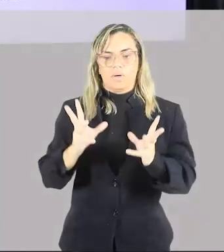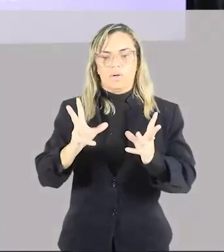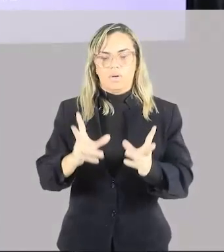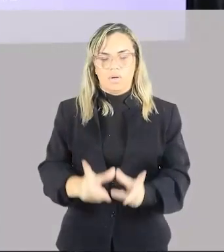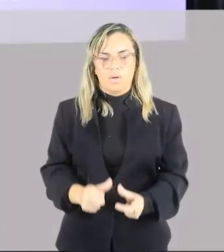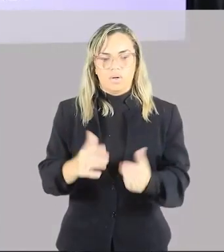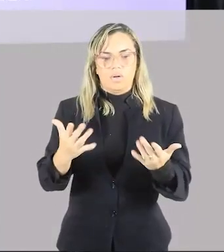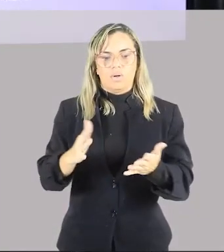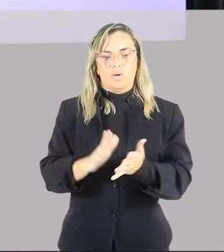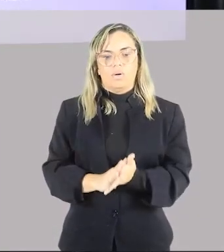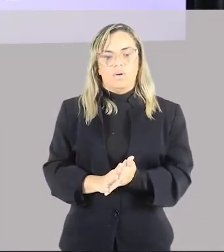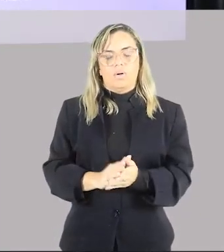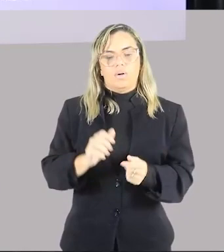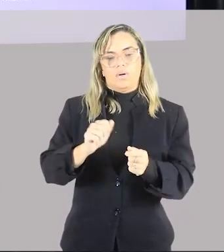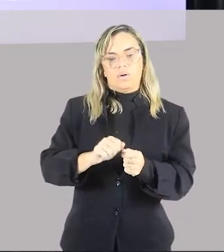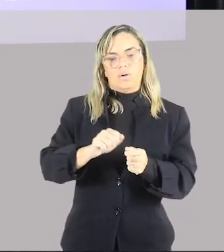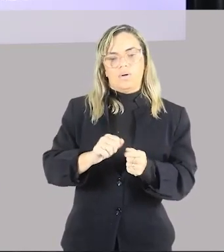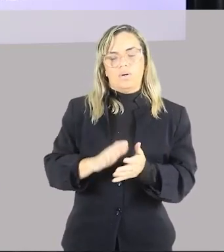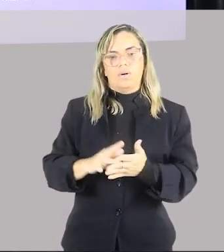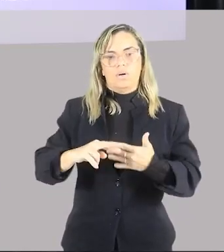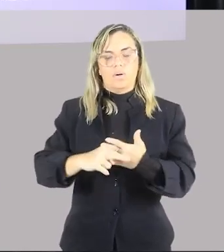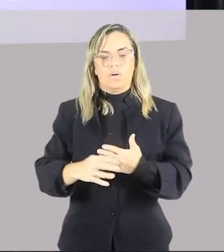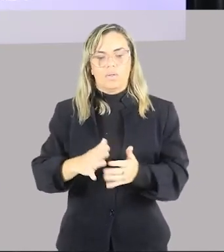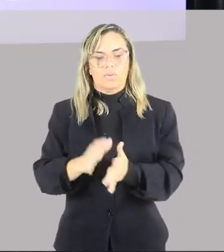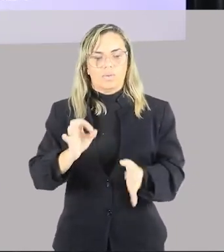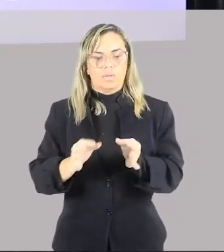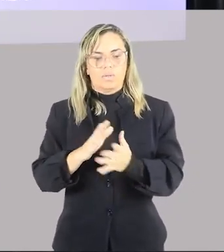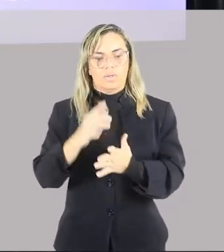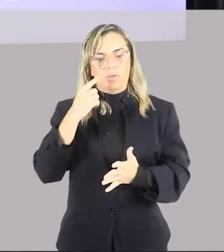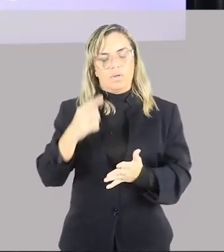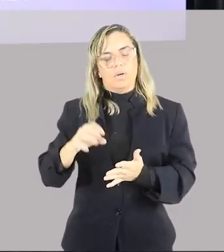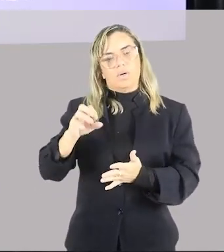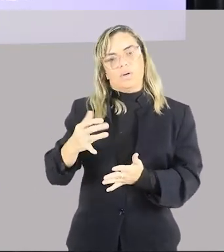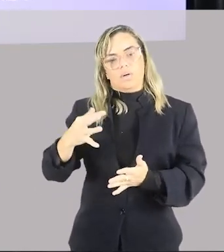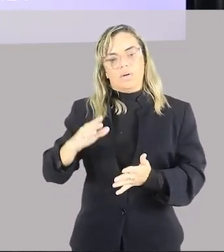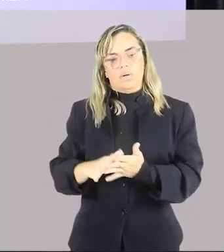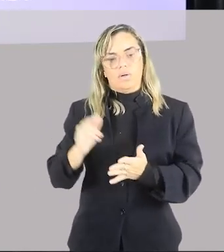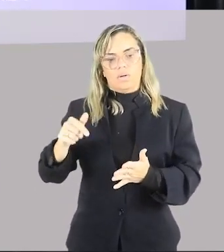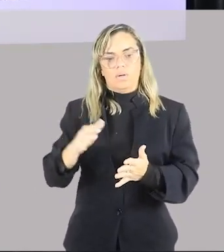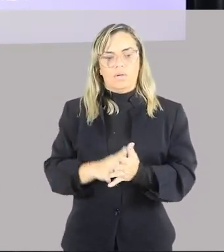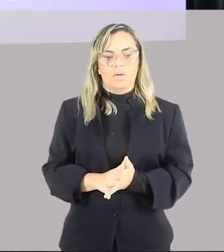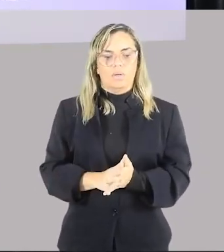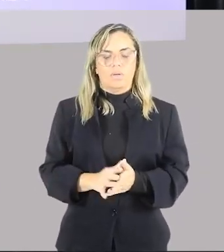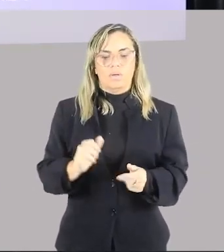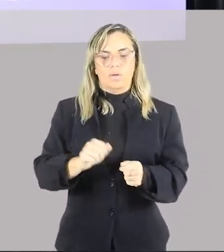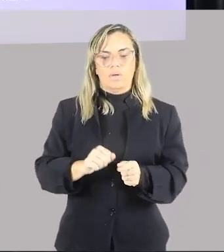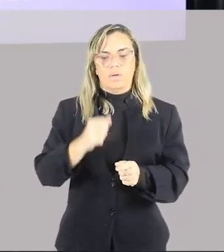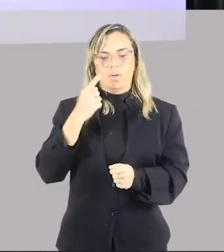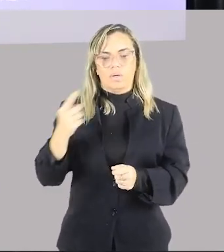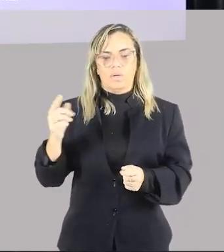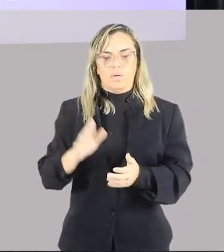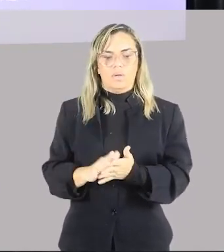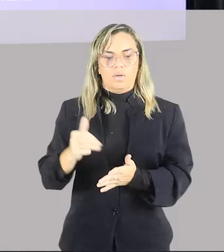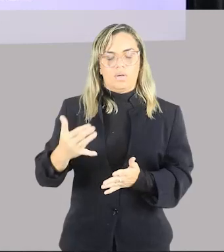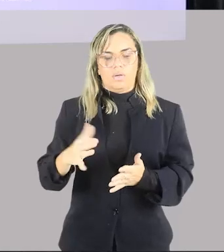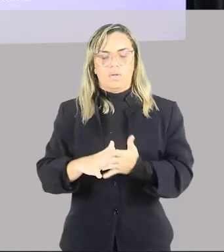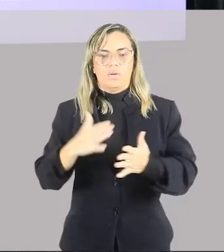formação e está apto a produzir os efeitos. Eficaz, quando ele também está apto a produzir os efeitos, que eles são